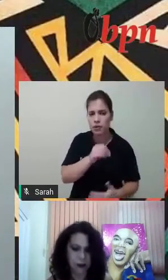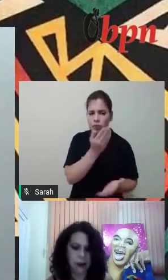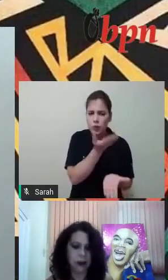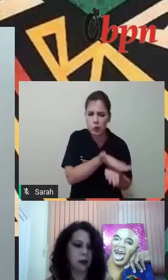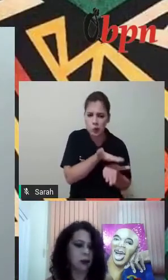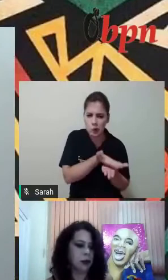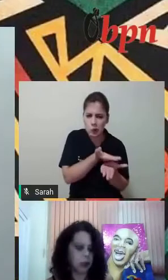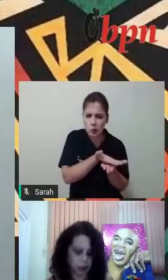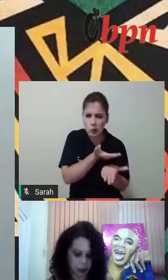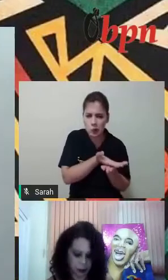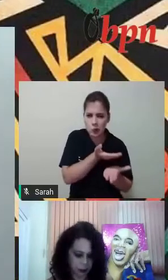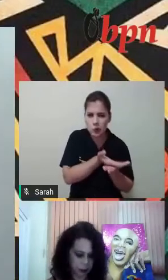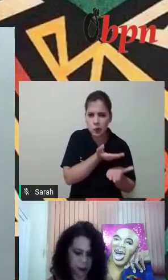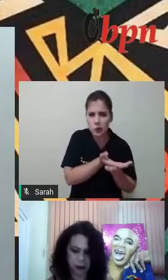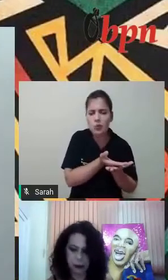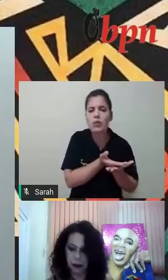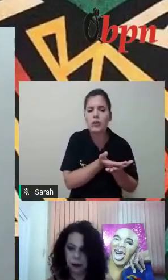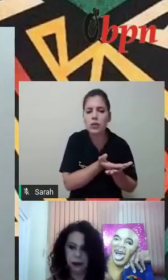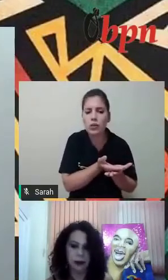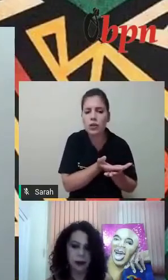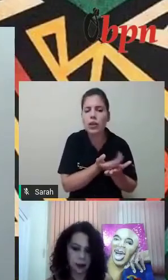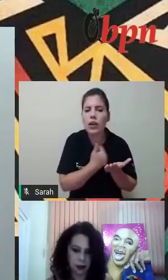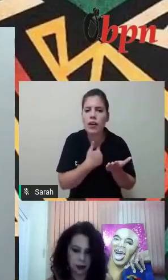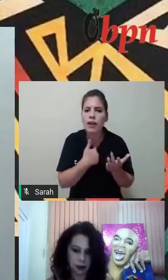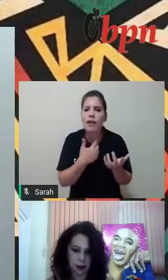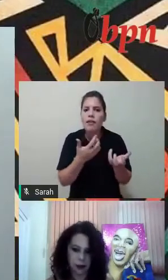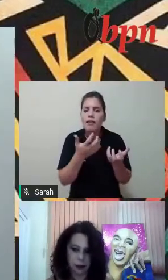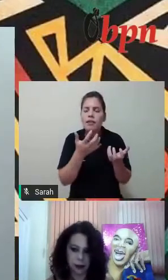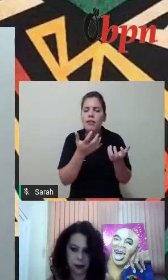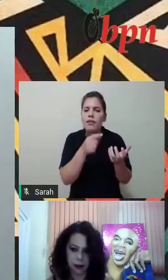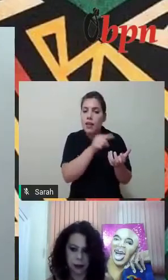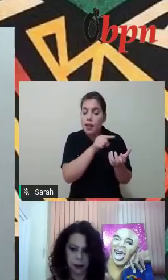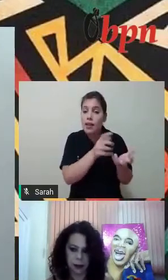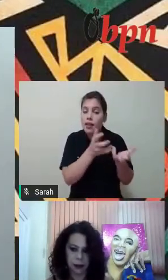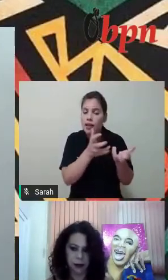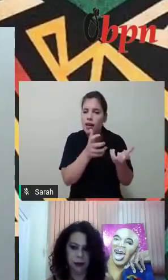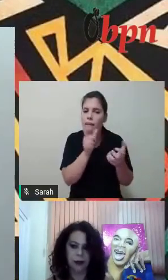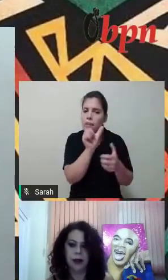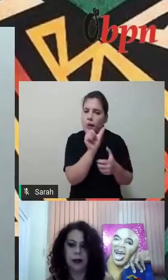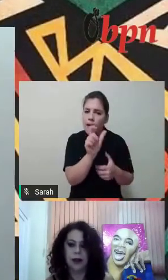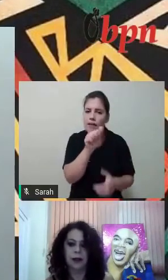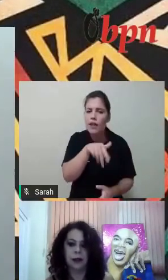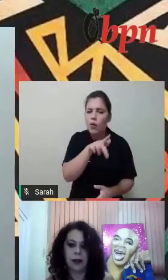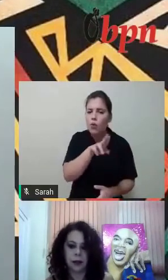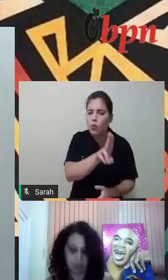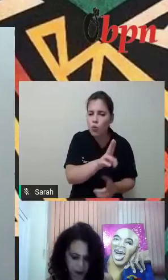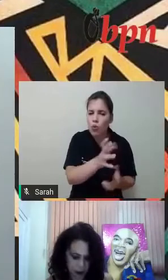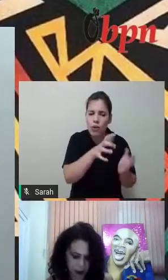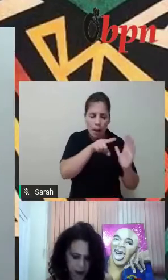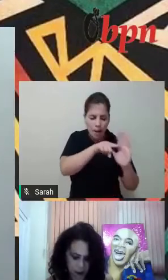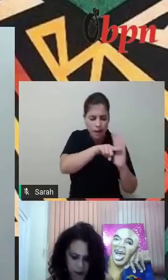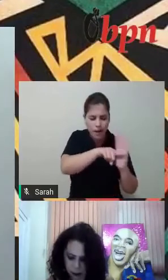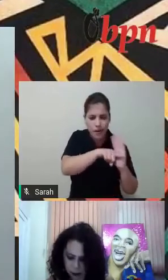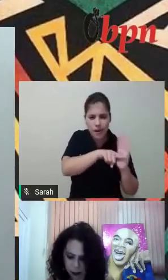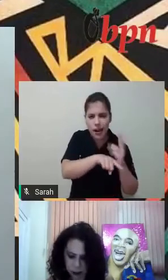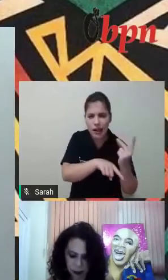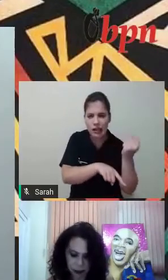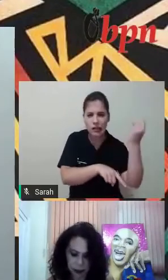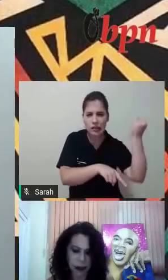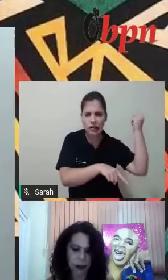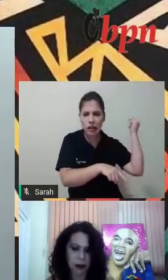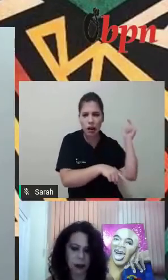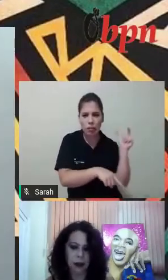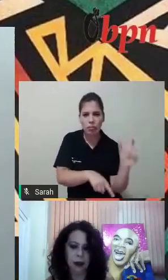da palavra angu, porque ele está justamente estudando a presença